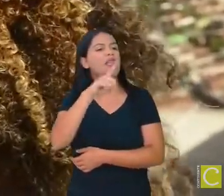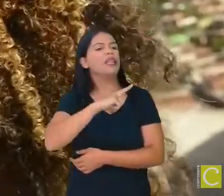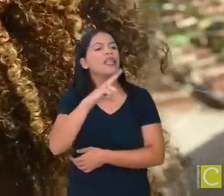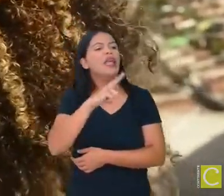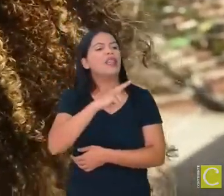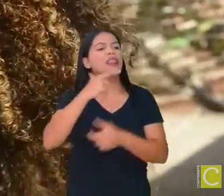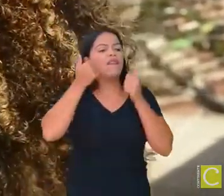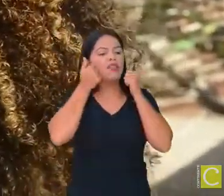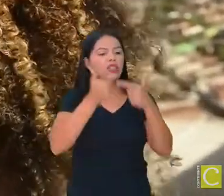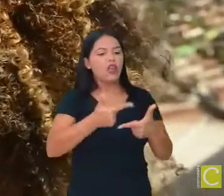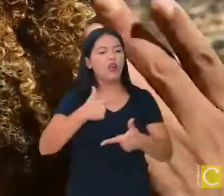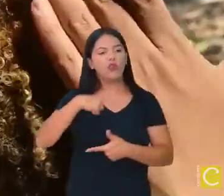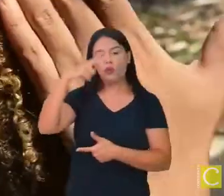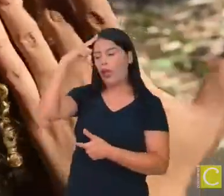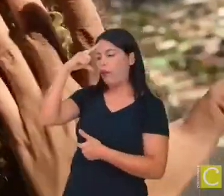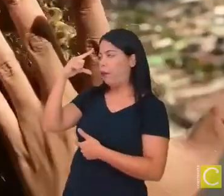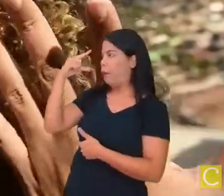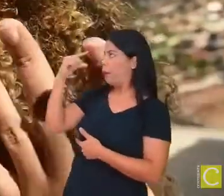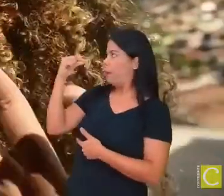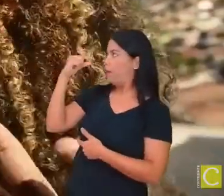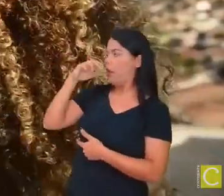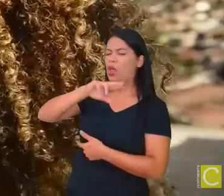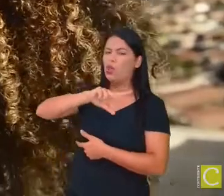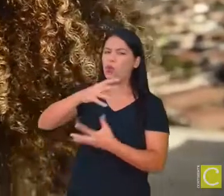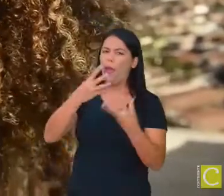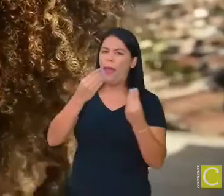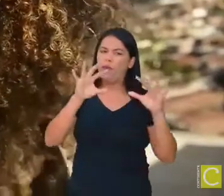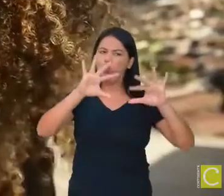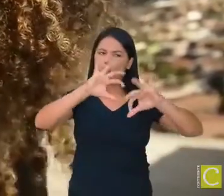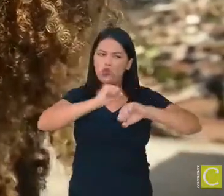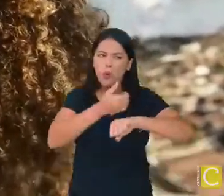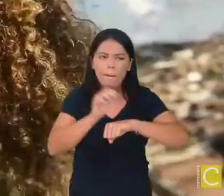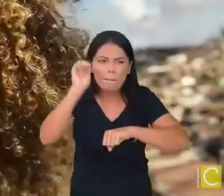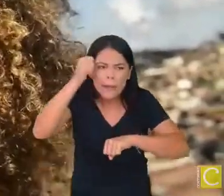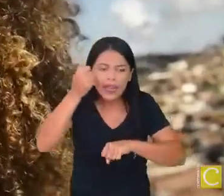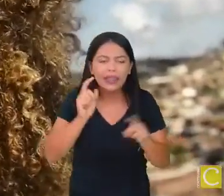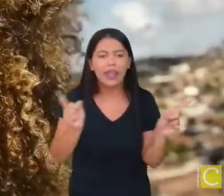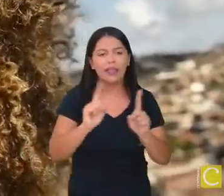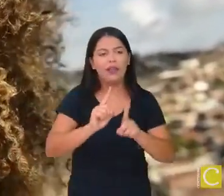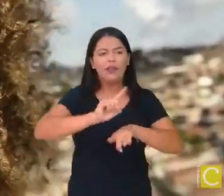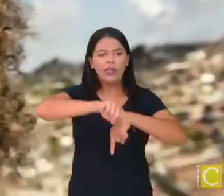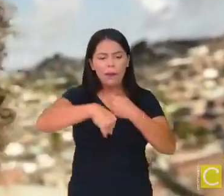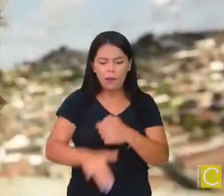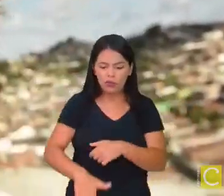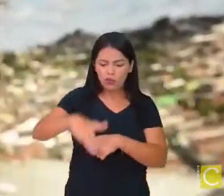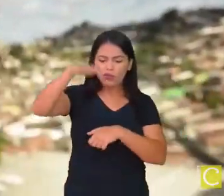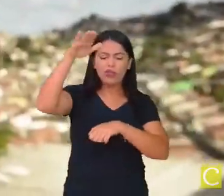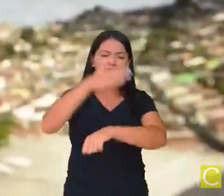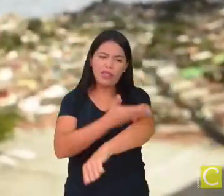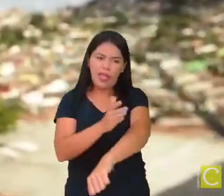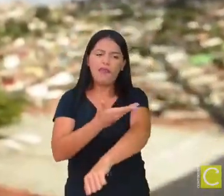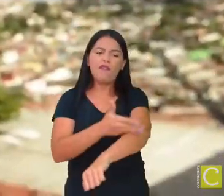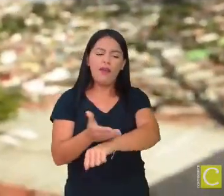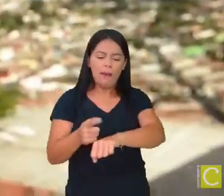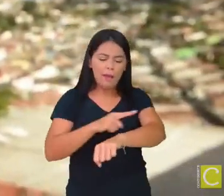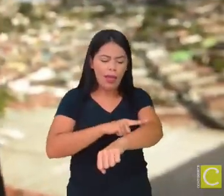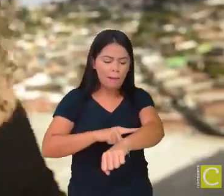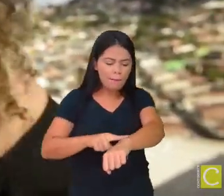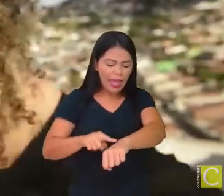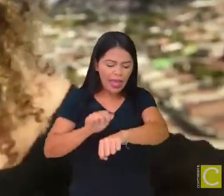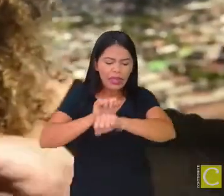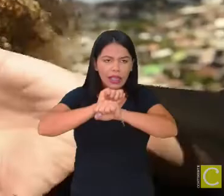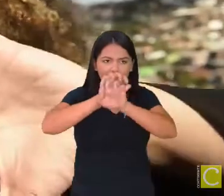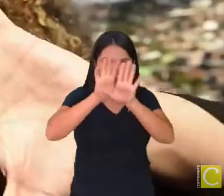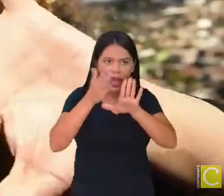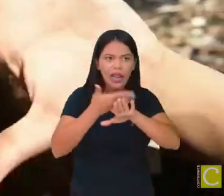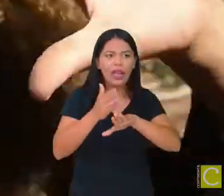nariz afilado e nem é tão escurinha assim. Vai clarear quando crescer. É só ter paciência